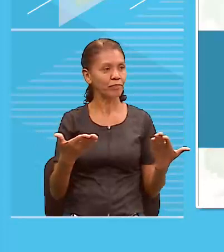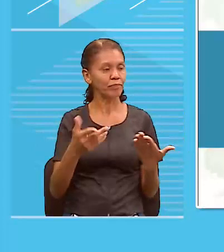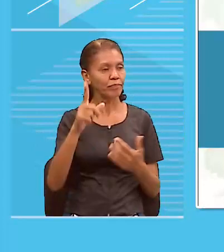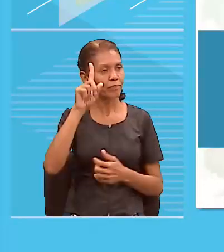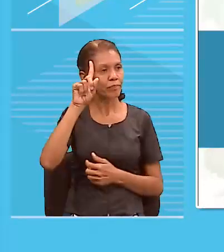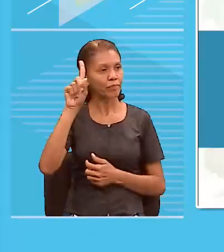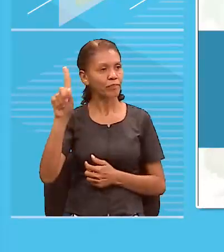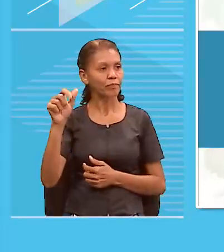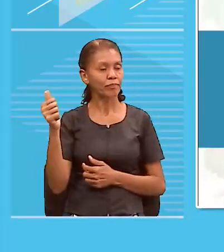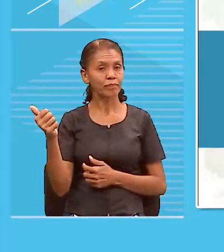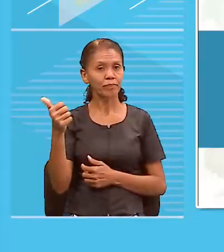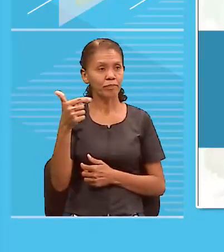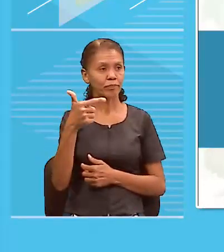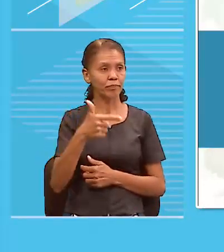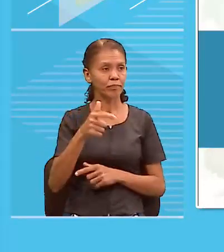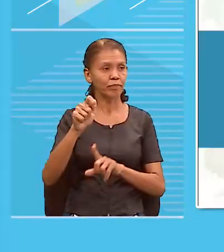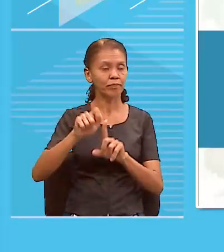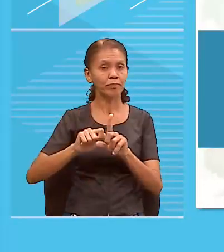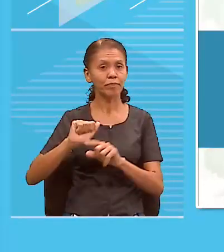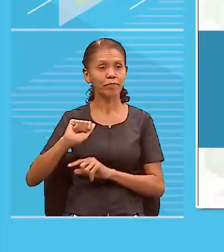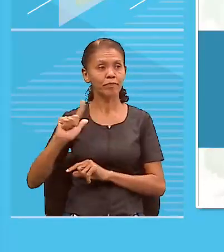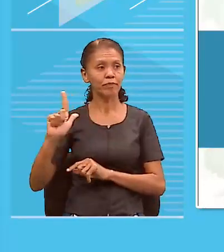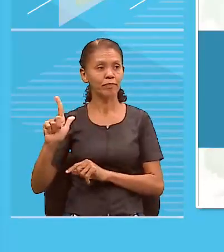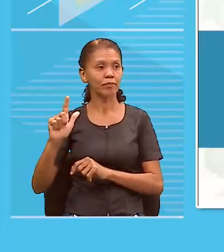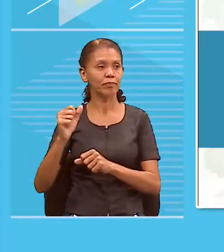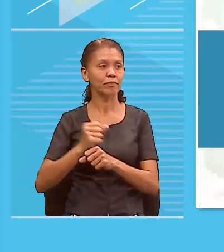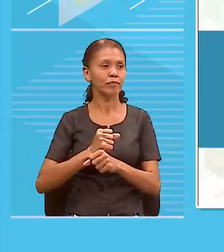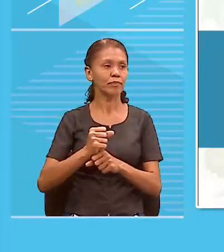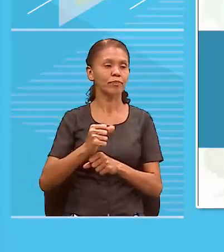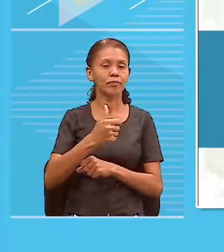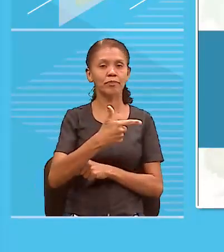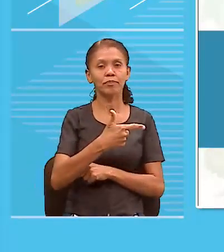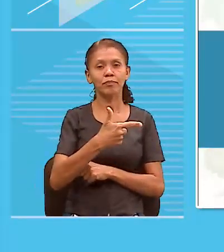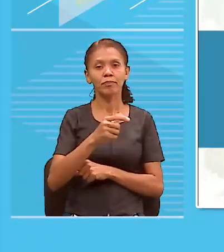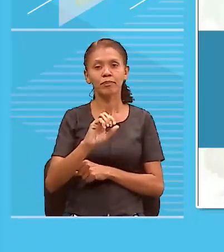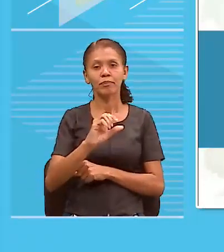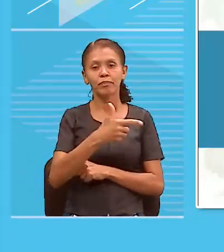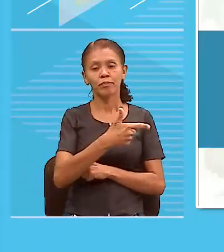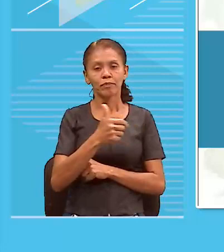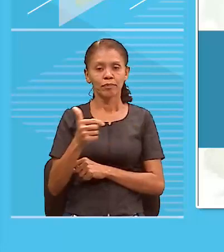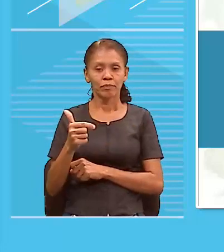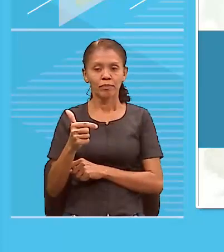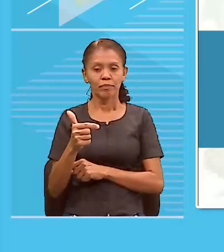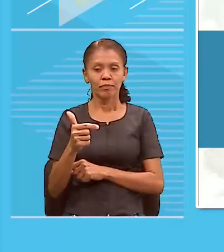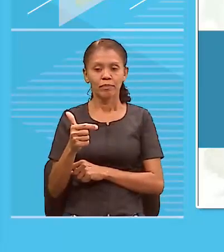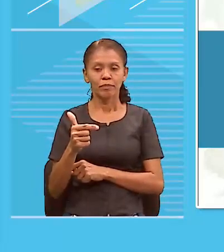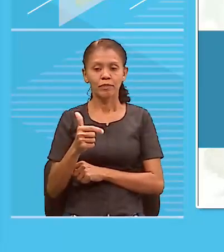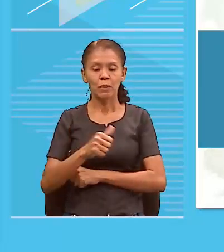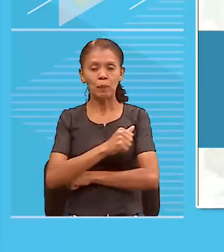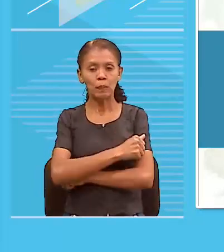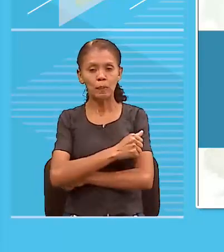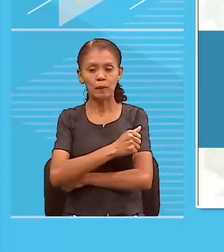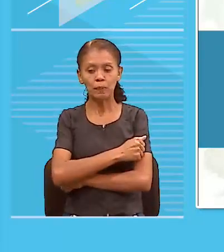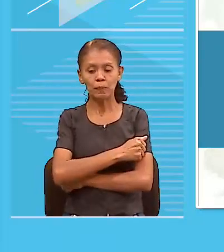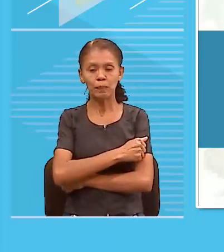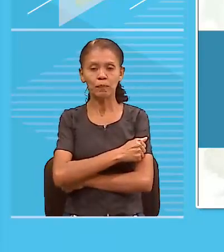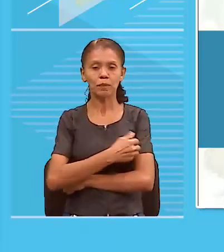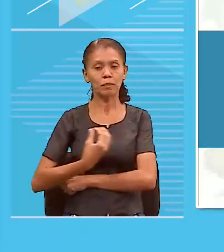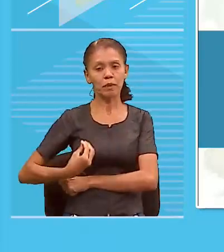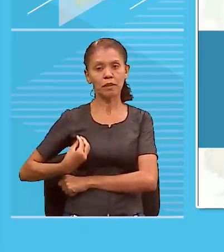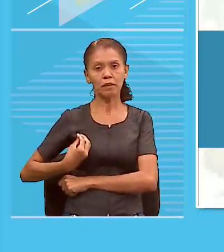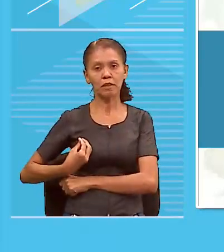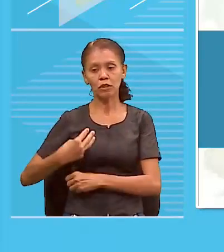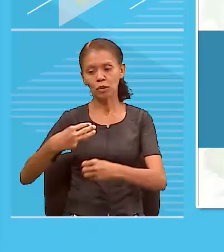12/8 de 2022 né pessoal aí que tá lá de Dom Inocêncio Eliseu Martins queimada